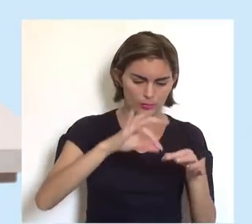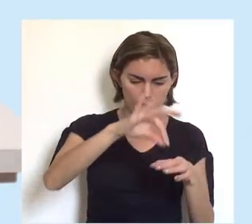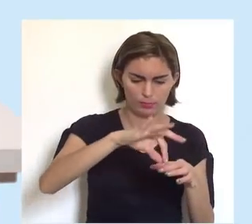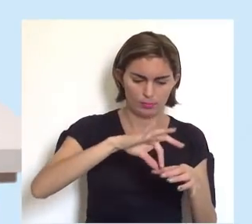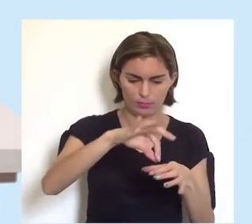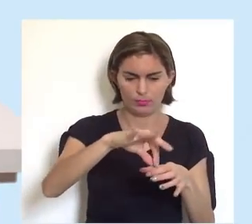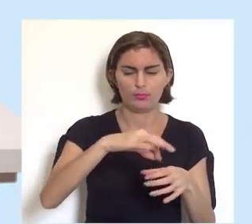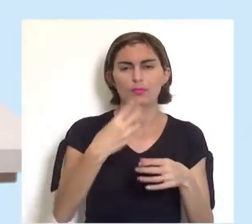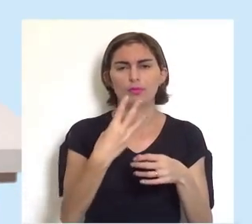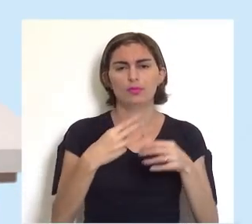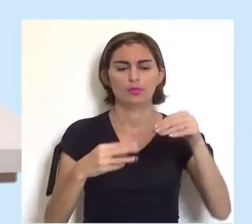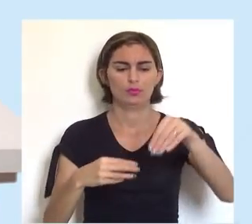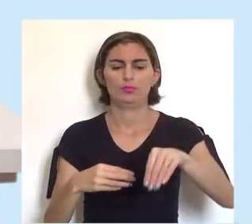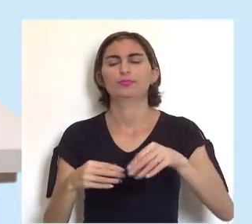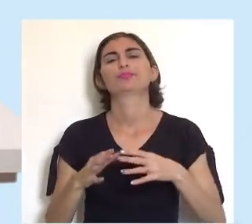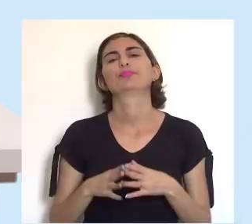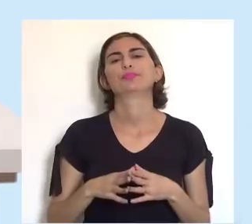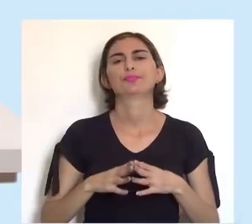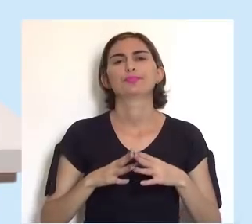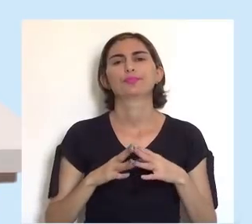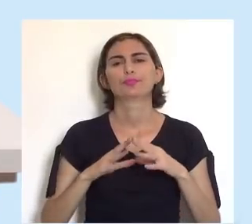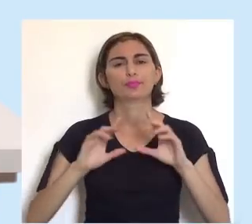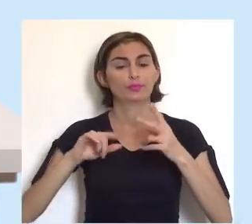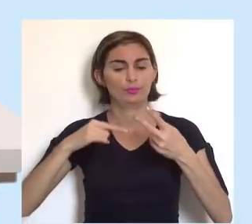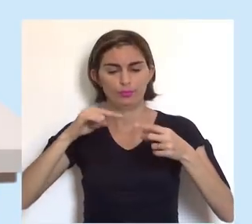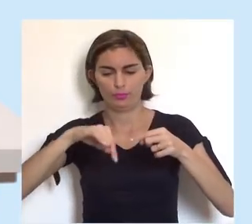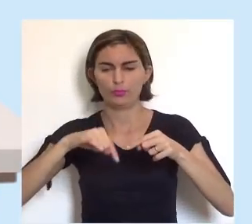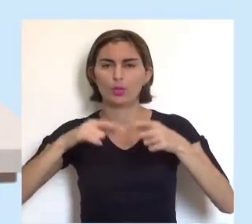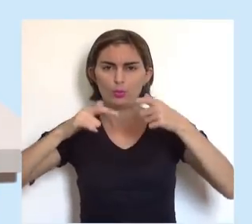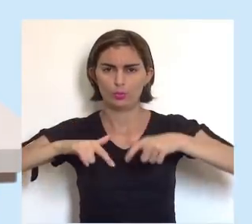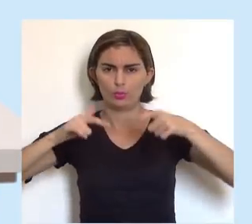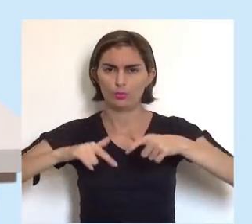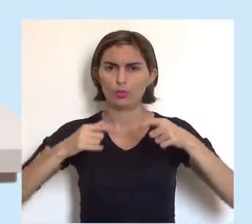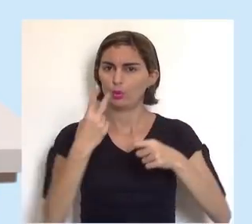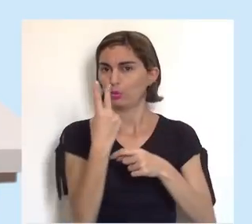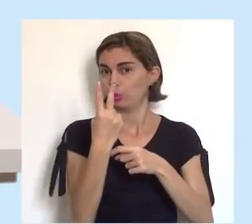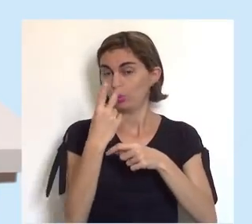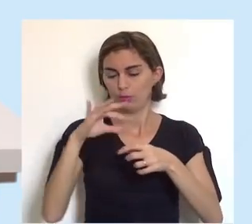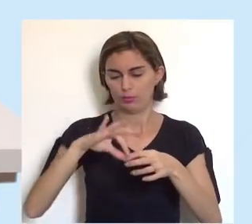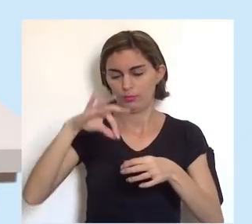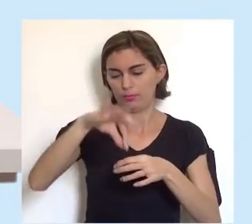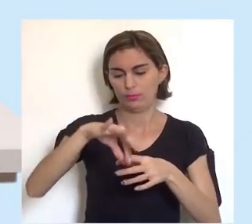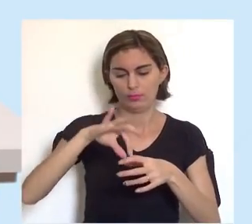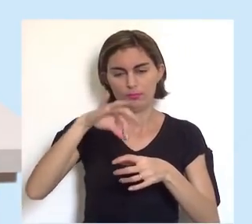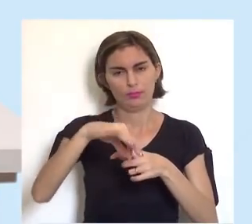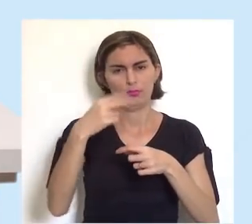Vou separar aqui na frente. Do potinho de lugar, eu vou tirar 2.